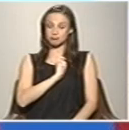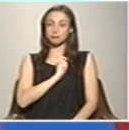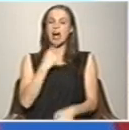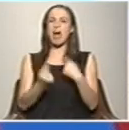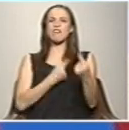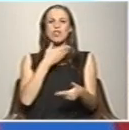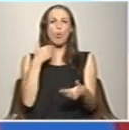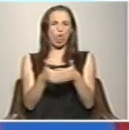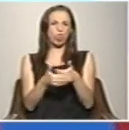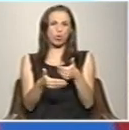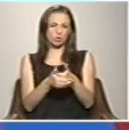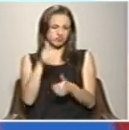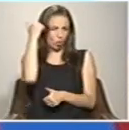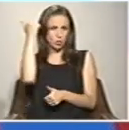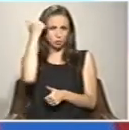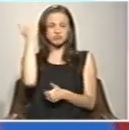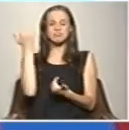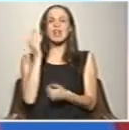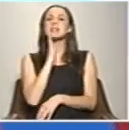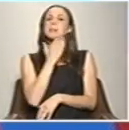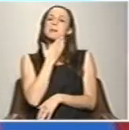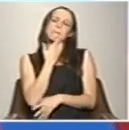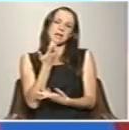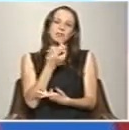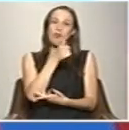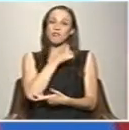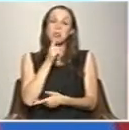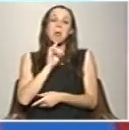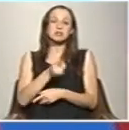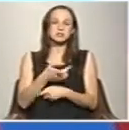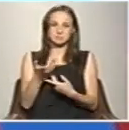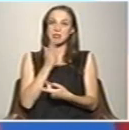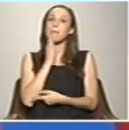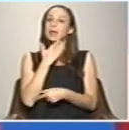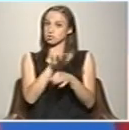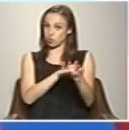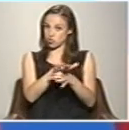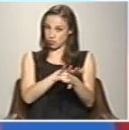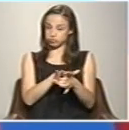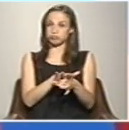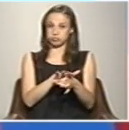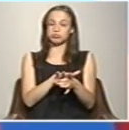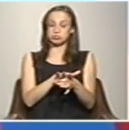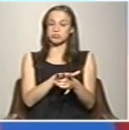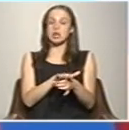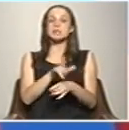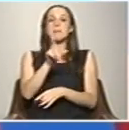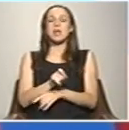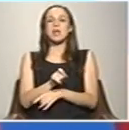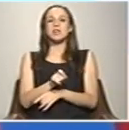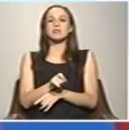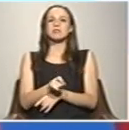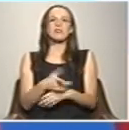idoso, dependendo do tipo de crime de que é vítima, é preciso aqui orientar também o idoso em algumas situações, muitas vezes questões